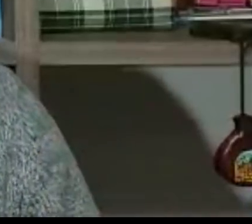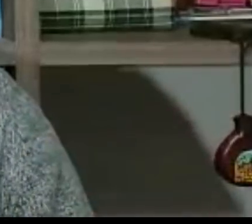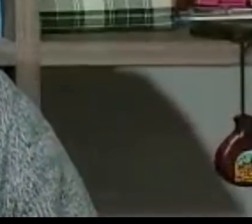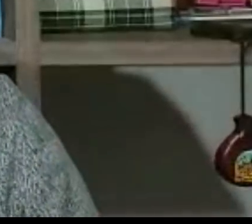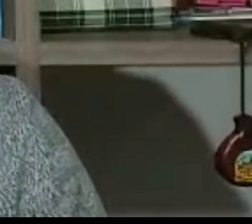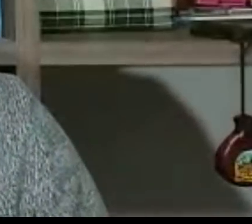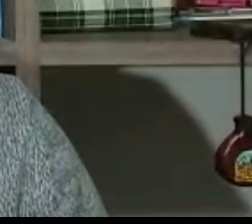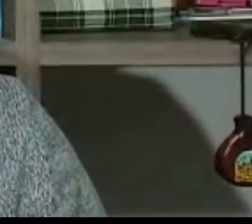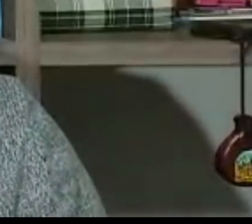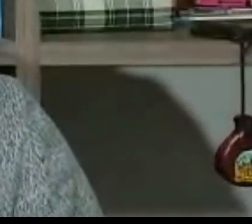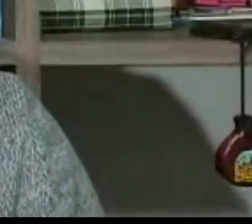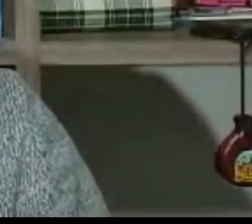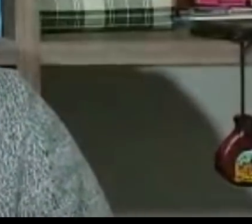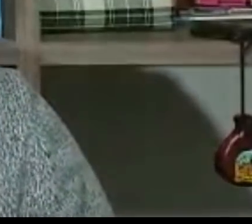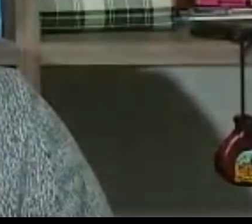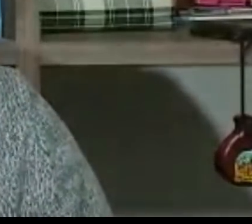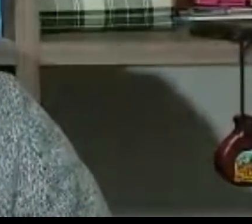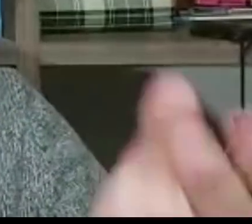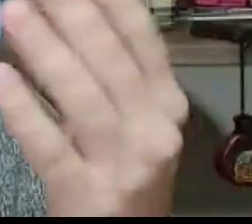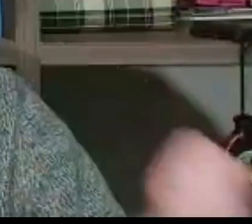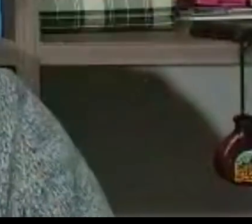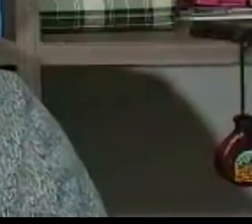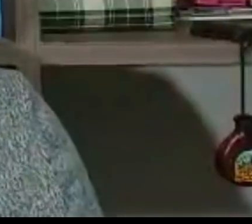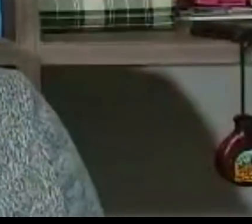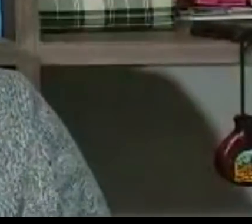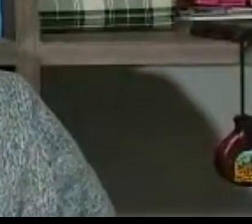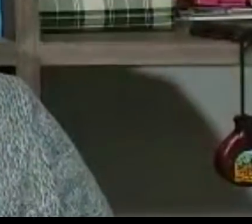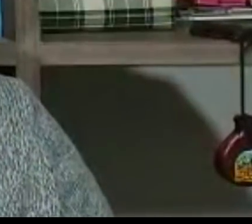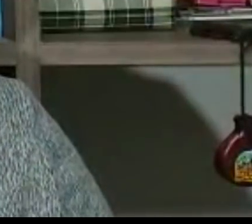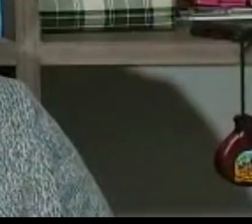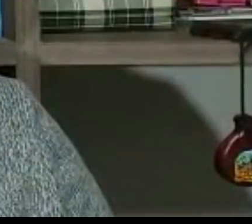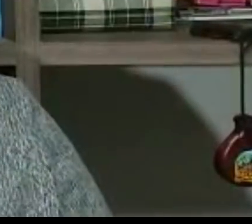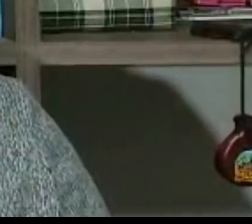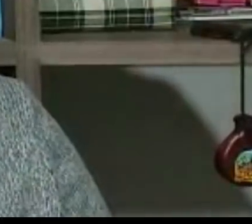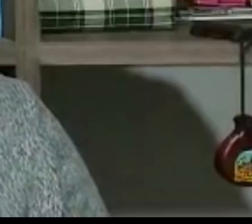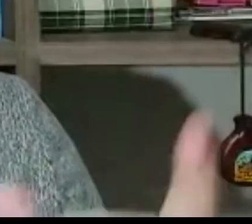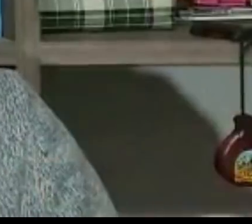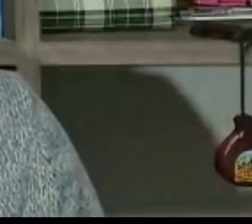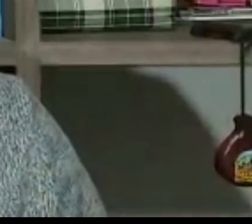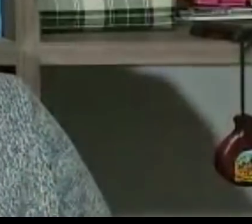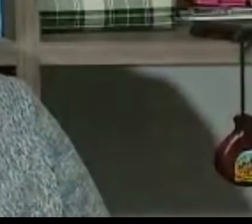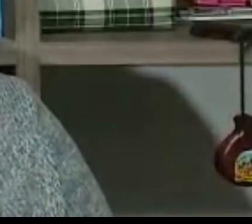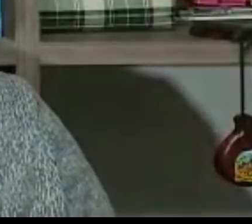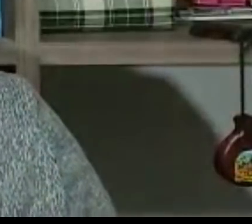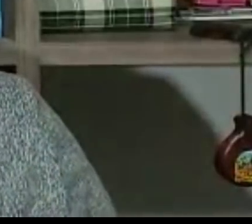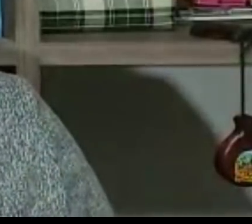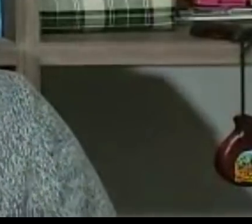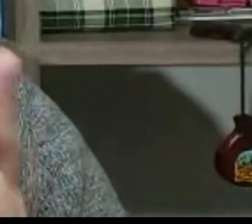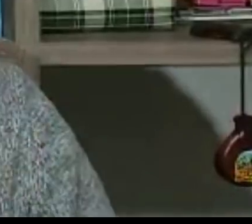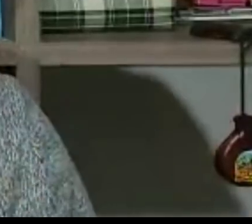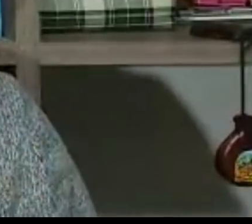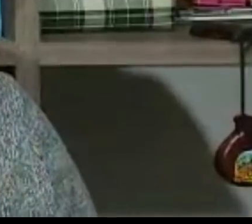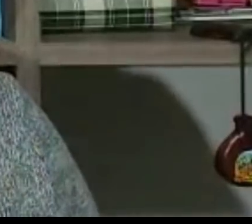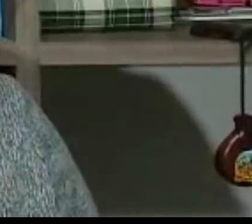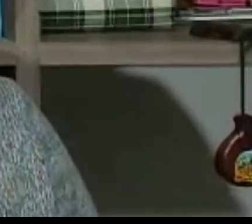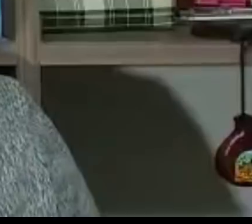E aí, tudo bem? Meu nome é Gabriel Machado, eu sou maestro, morei boa parte da minha vida em Araucária, embora seja gaúcho, e daqui a